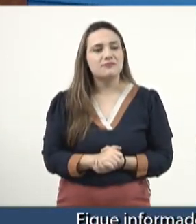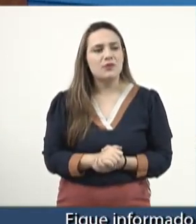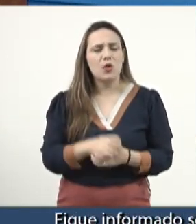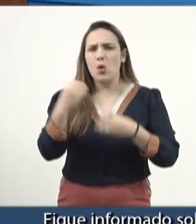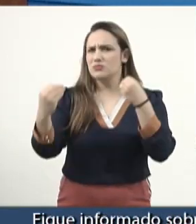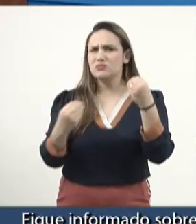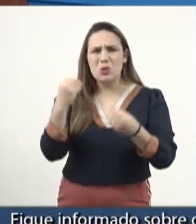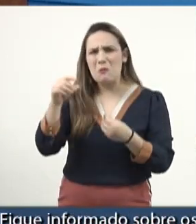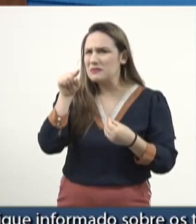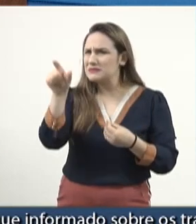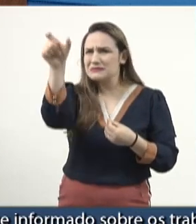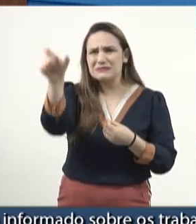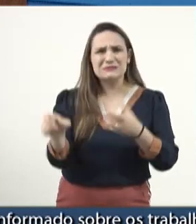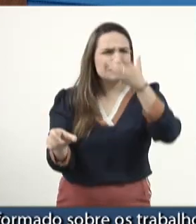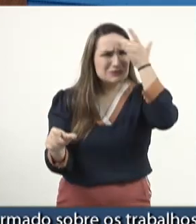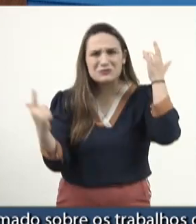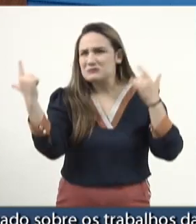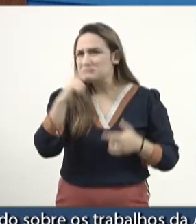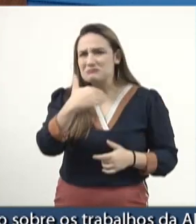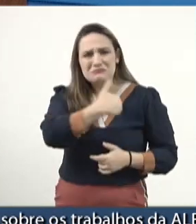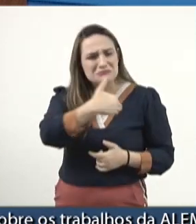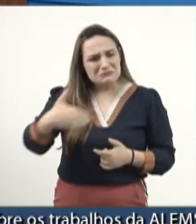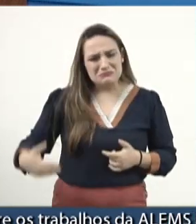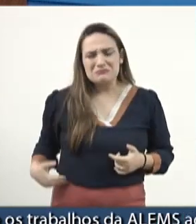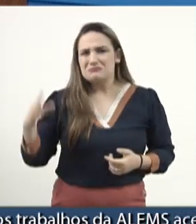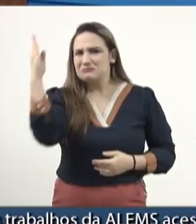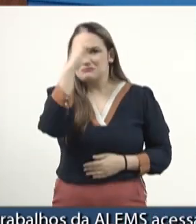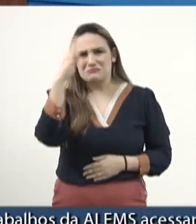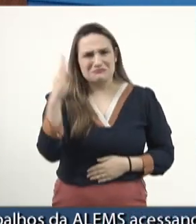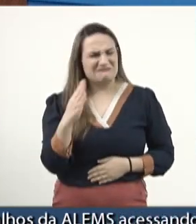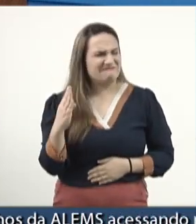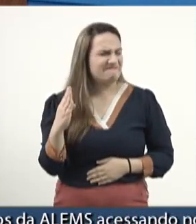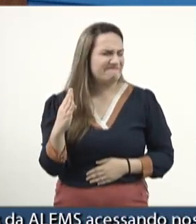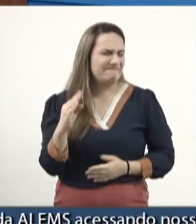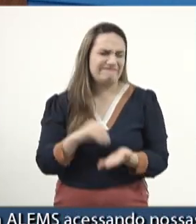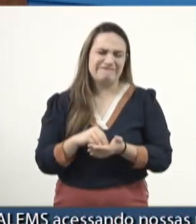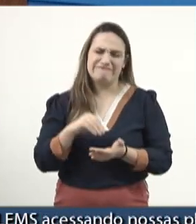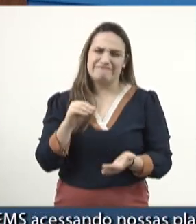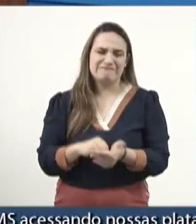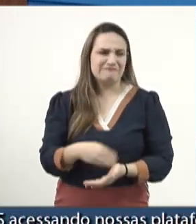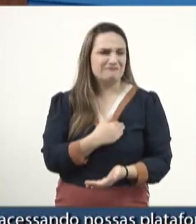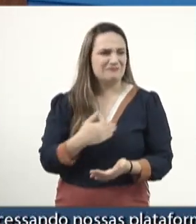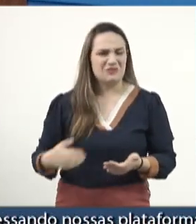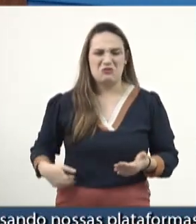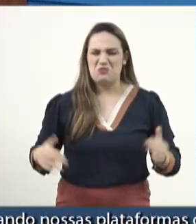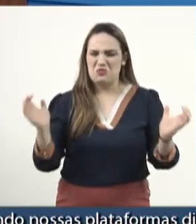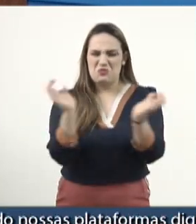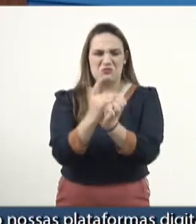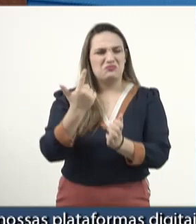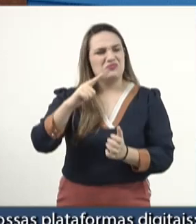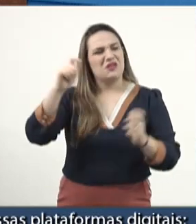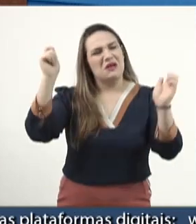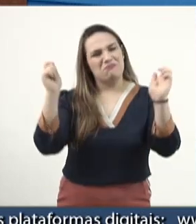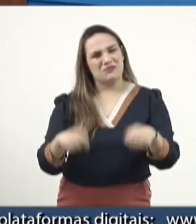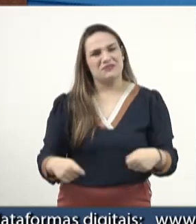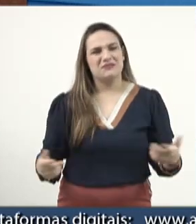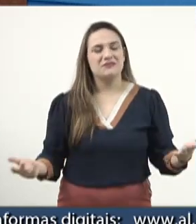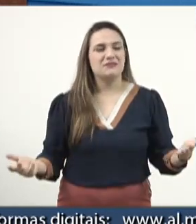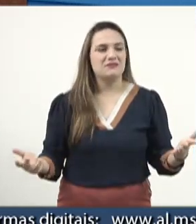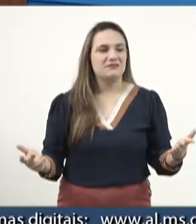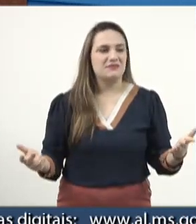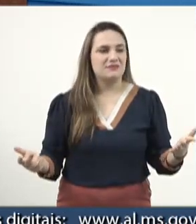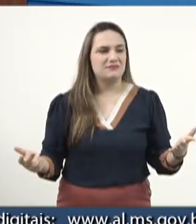Como que esse homem governou o Brasil? Foi um desgoverno total, uma equipe incompetente.